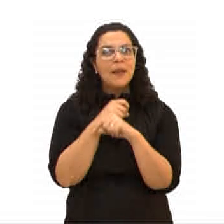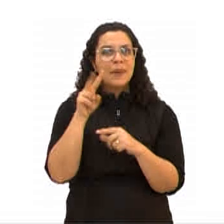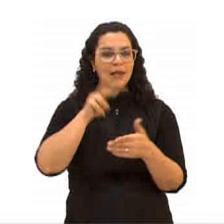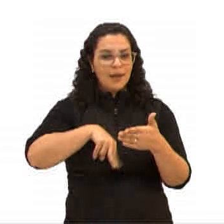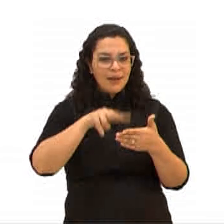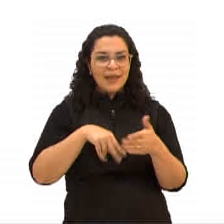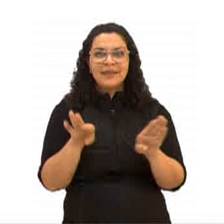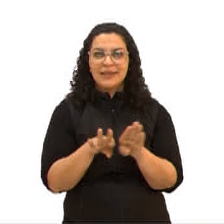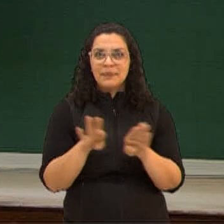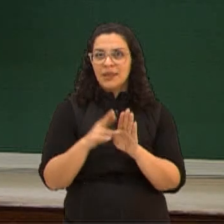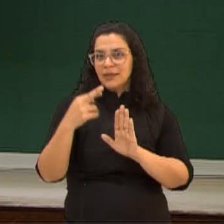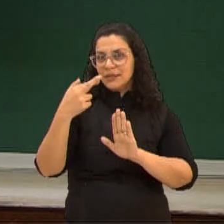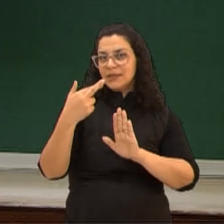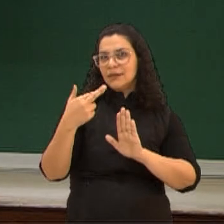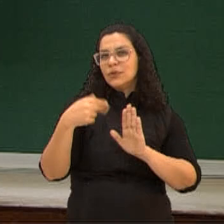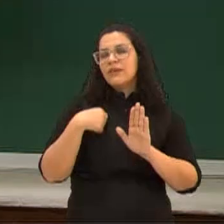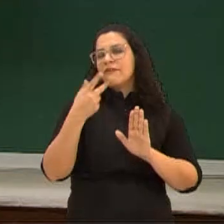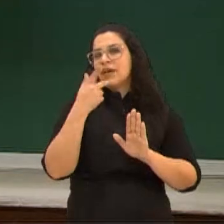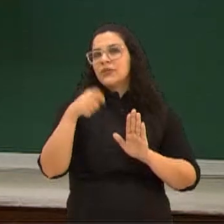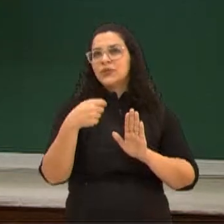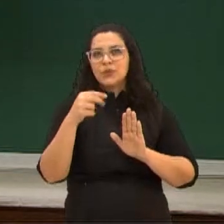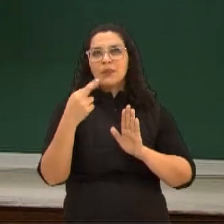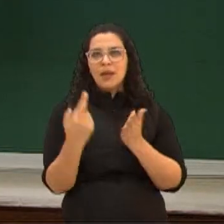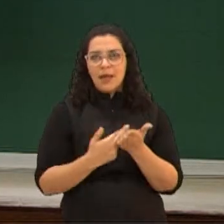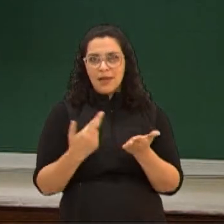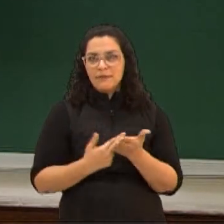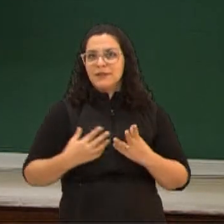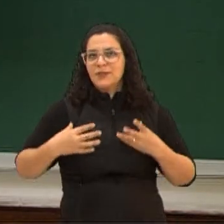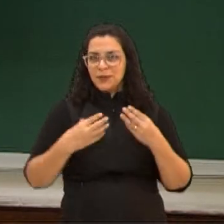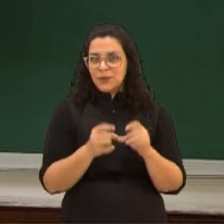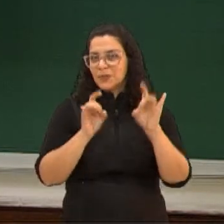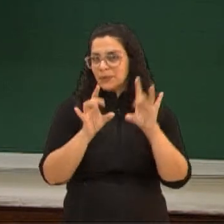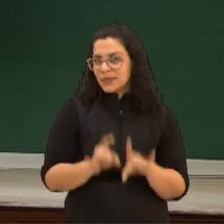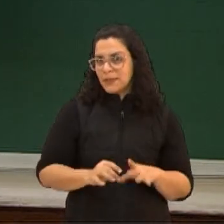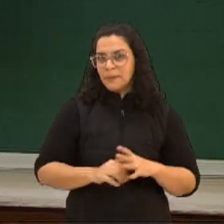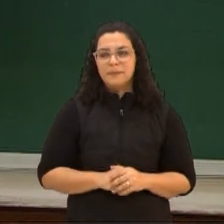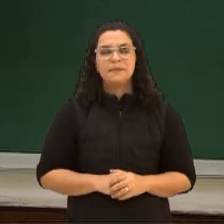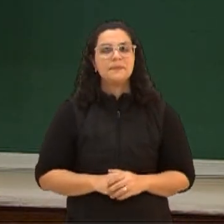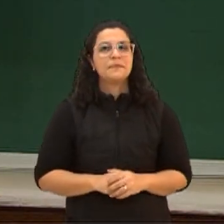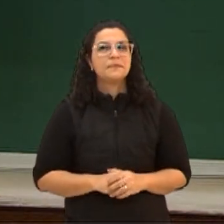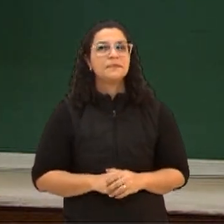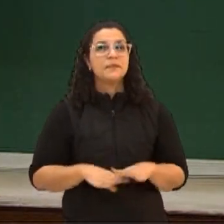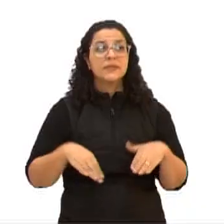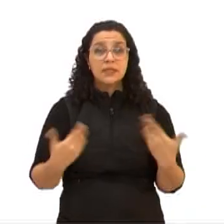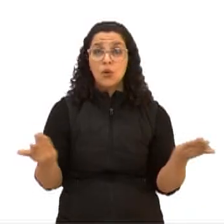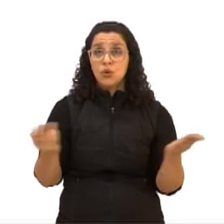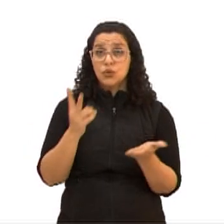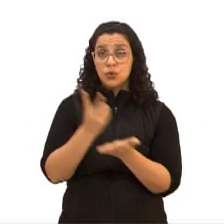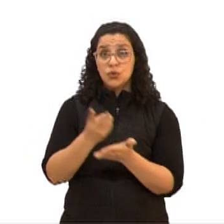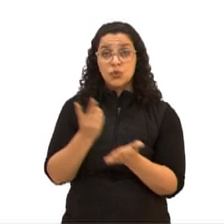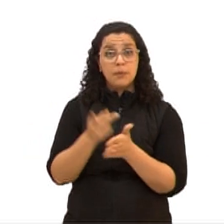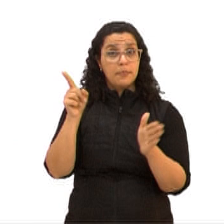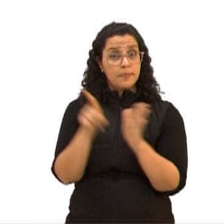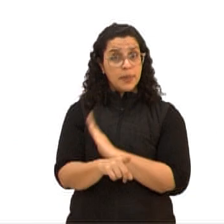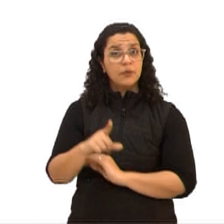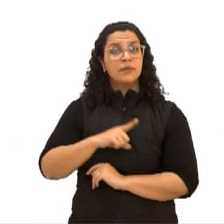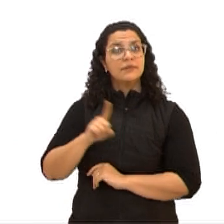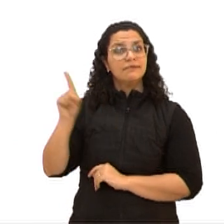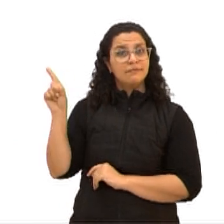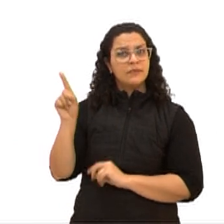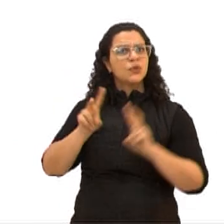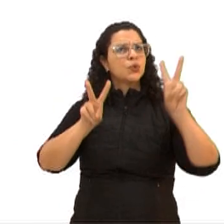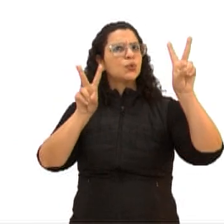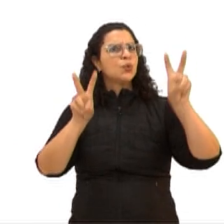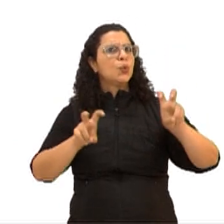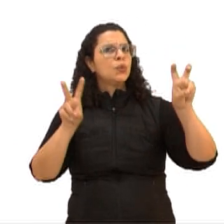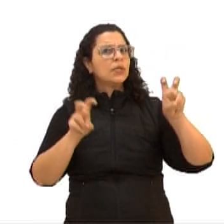curioso a respeito do que trata essa revista, essa edição especial da revista. Continuando, nós temos o